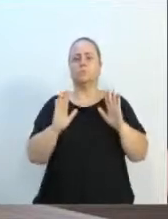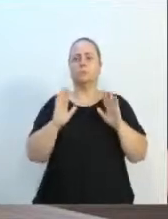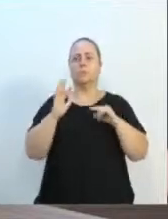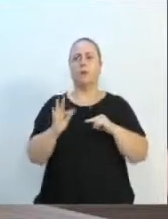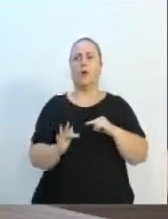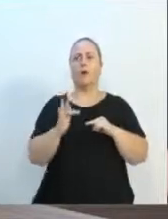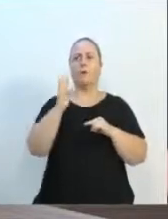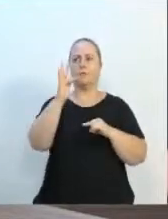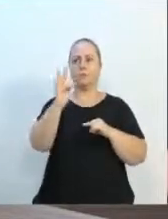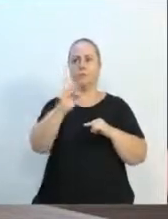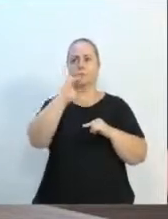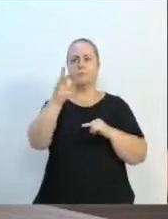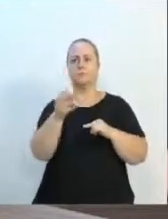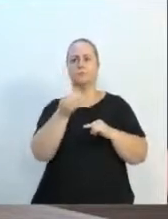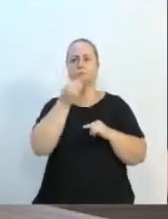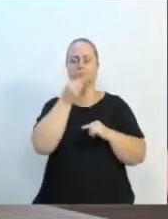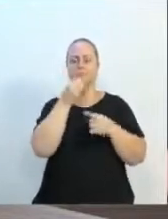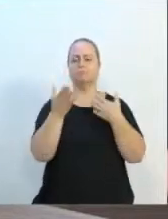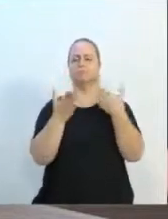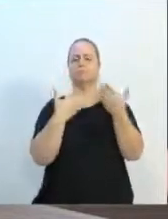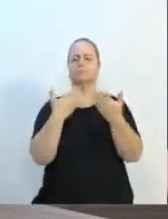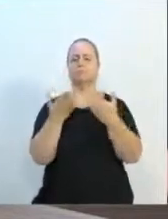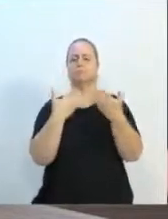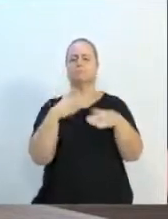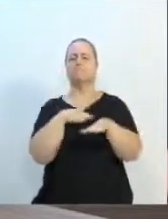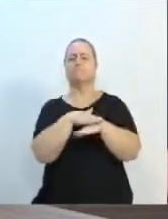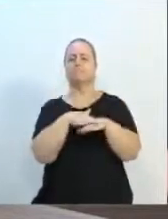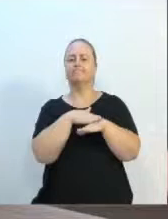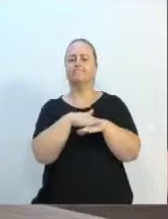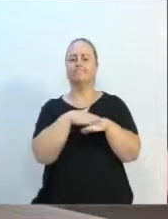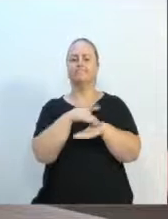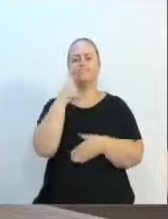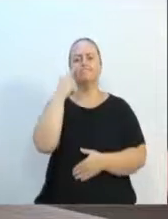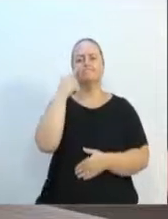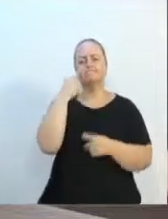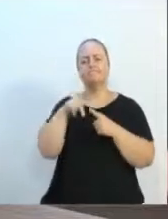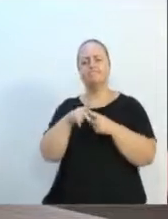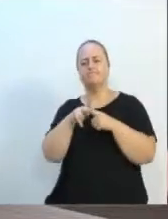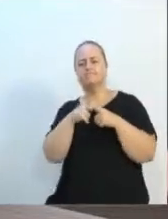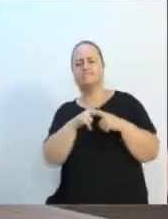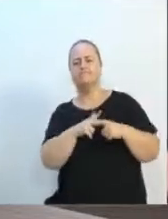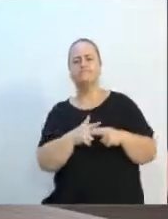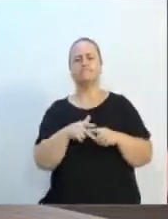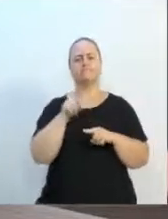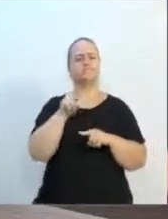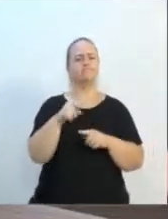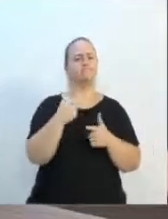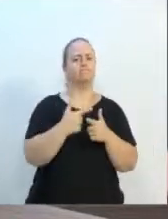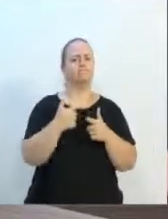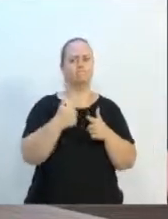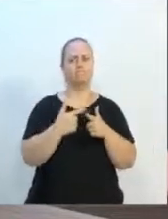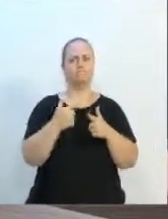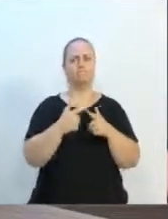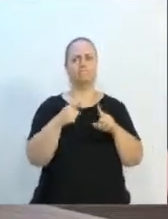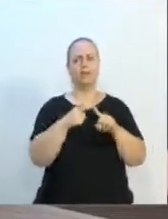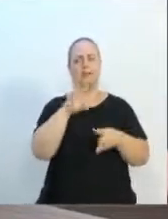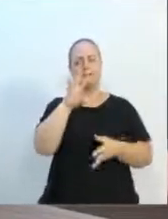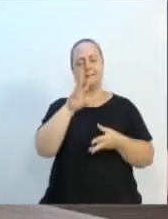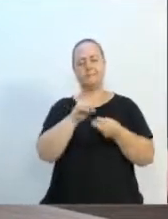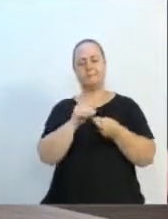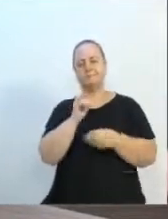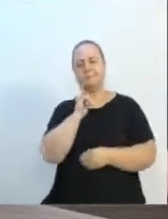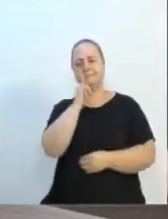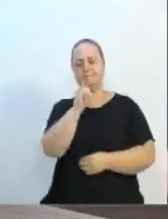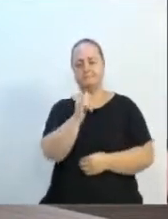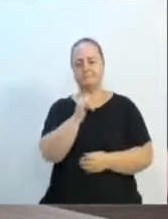nós teremos a oportunidade de conversar para que a gente possa, né, corrigir esse fluxo. Mas era isso que eu queria dizer. Tá? Realmente,